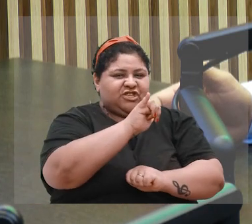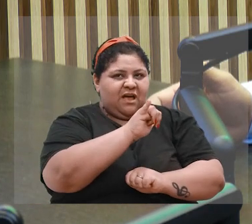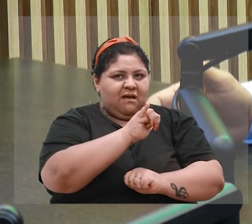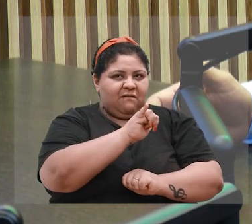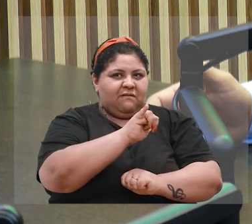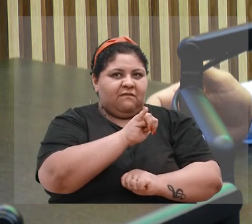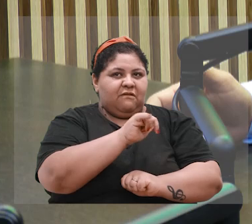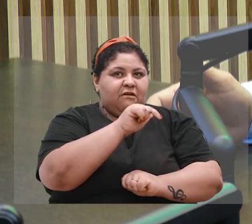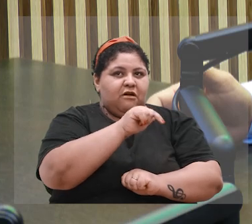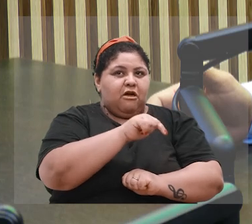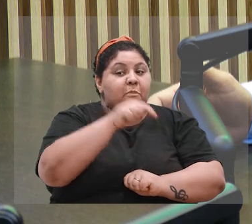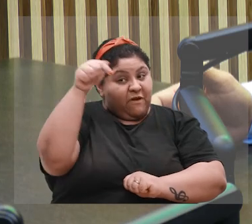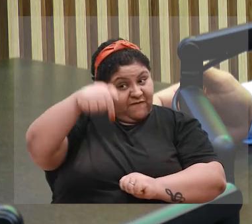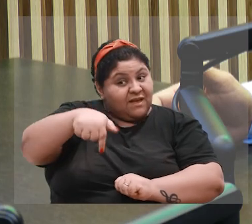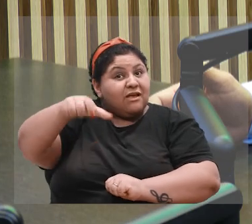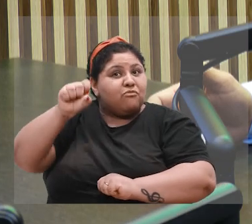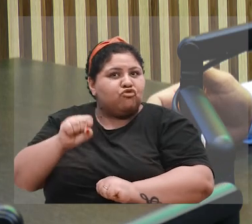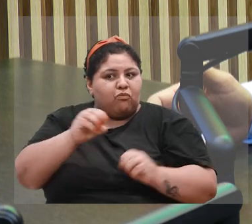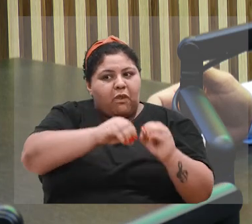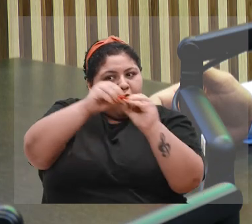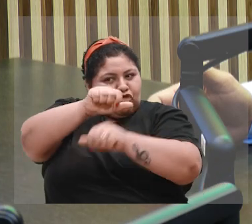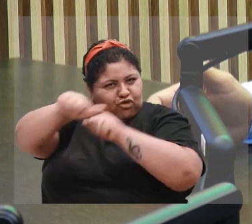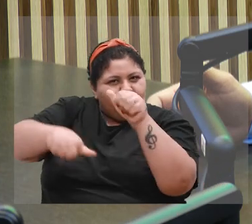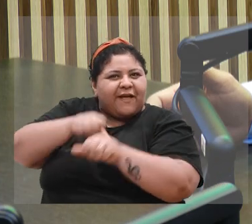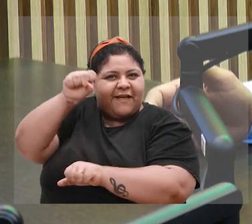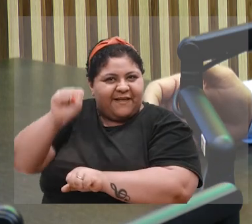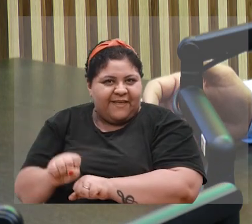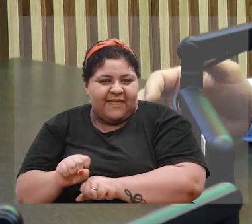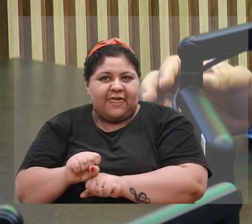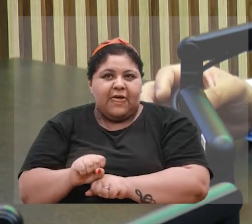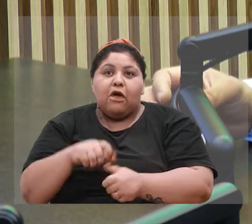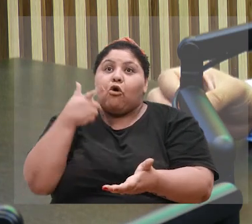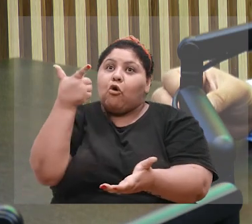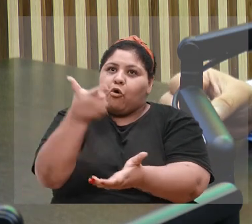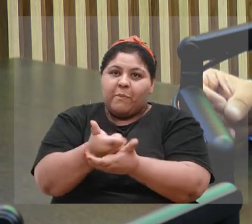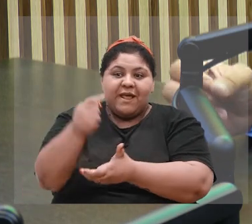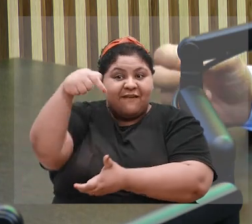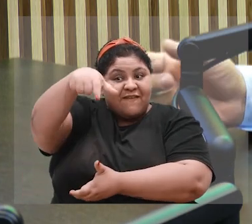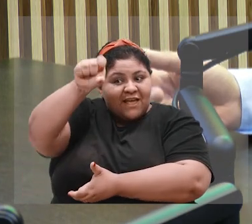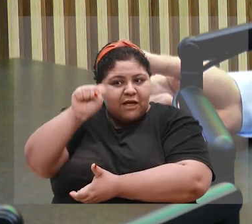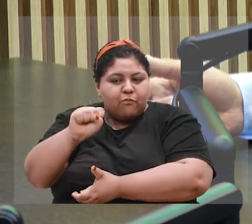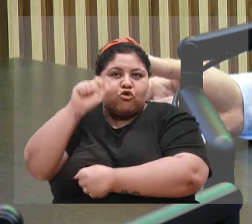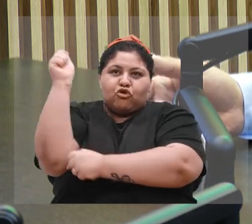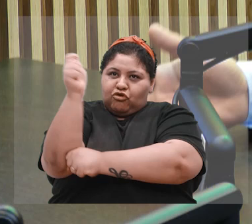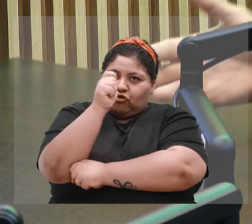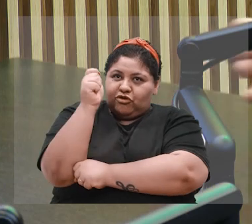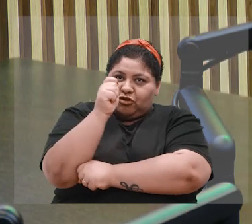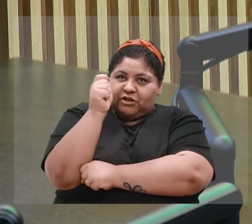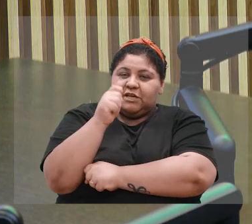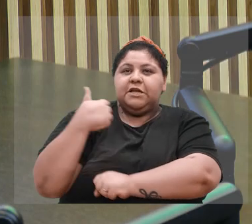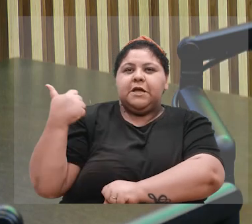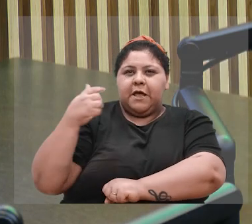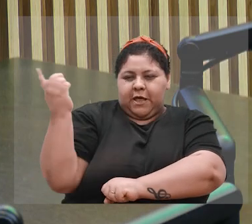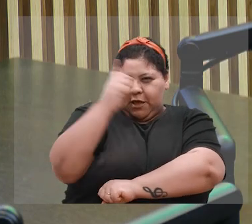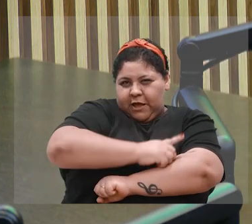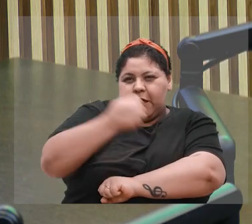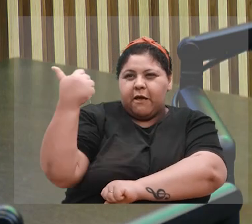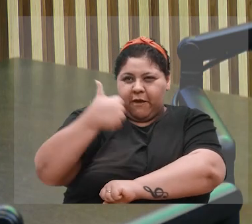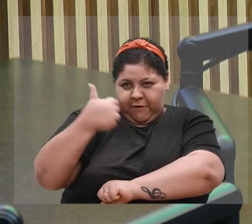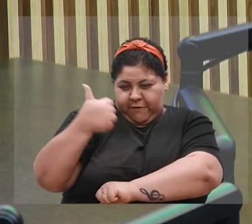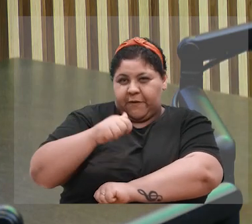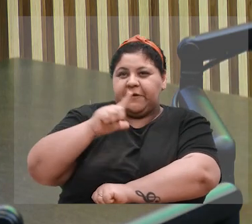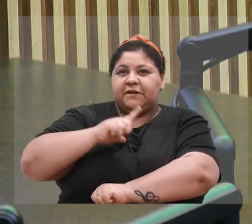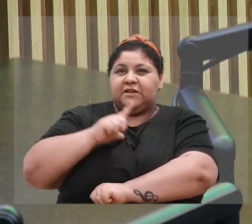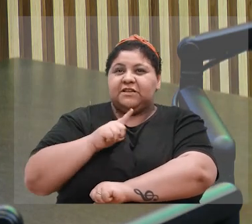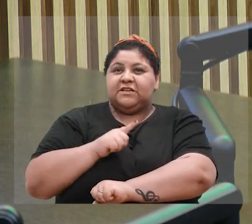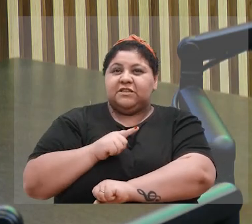sul. Comprei uma passagem de última hora e vim pro Rio Grande do Sul. Desde o dia 1º, como eu tenho essa ligação com o Exército,